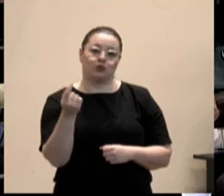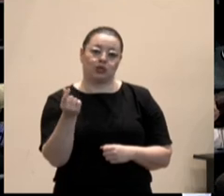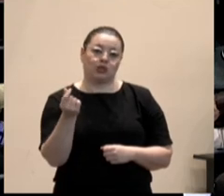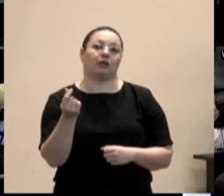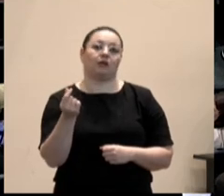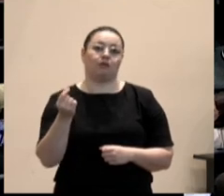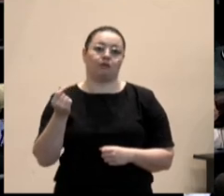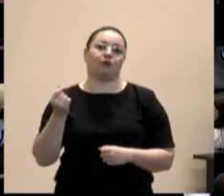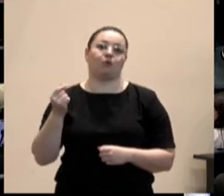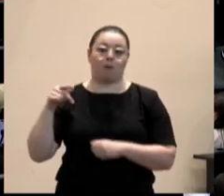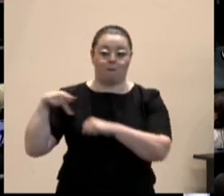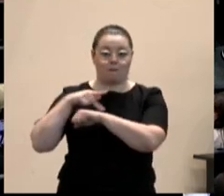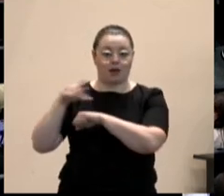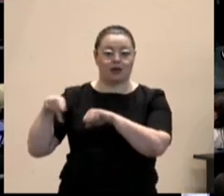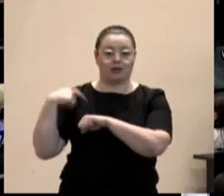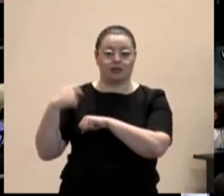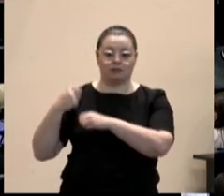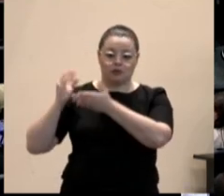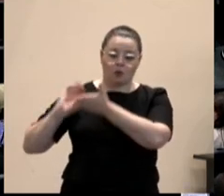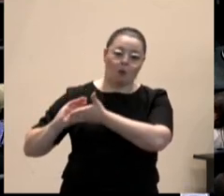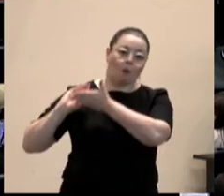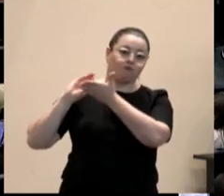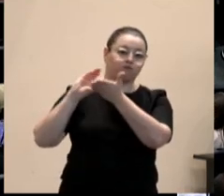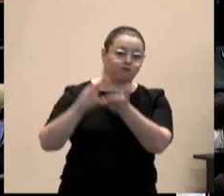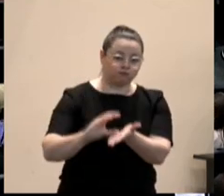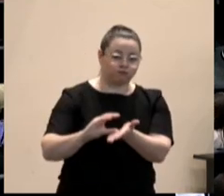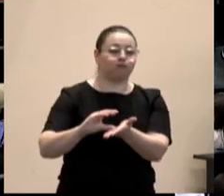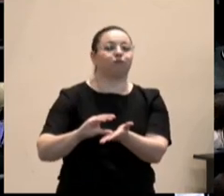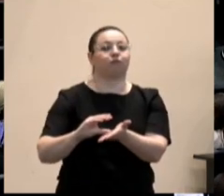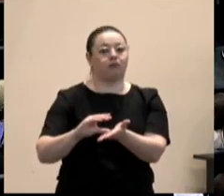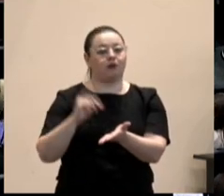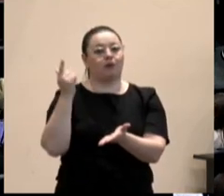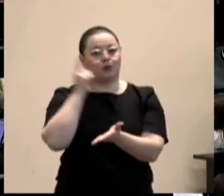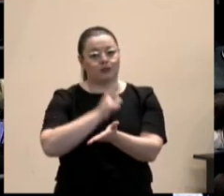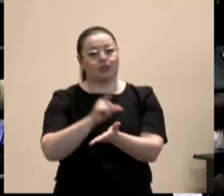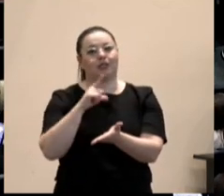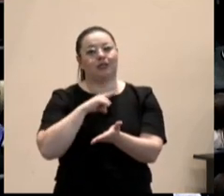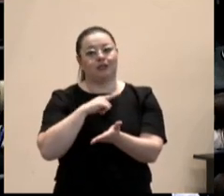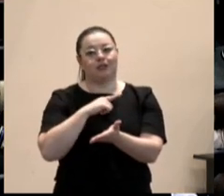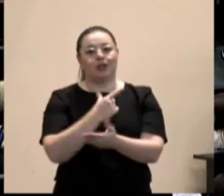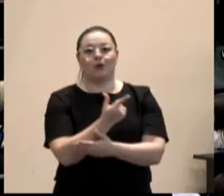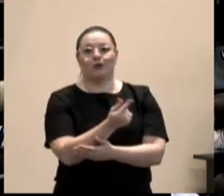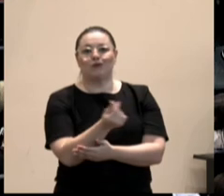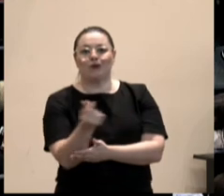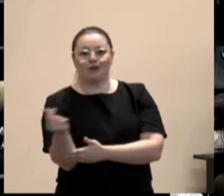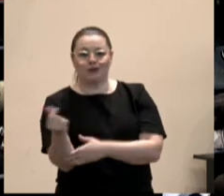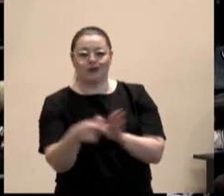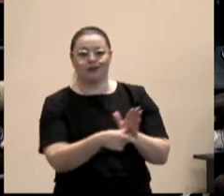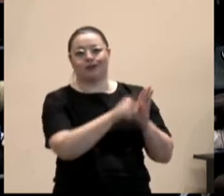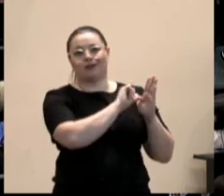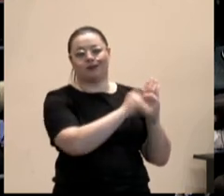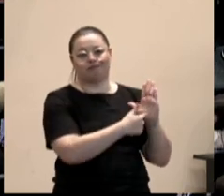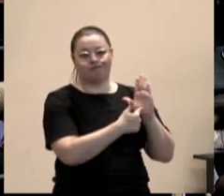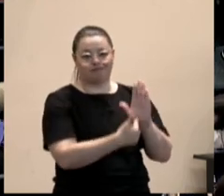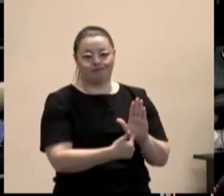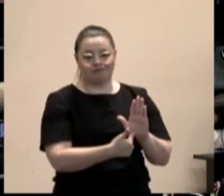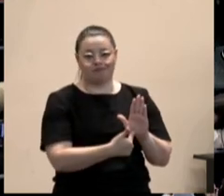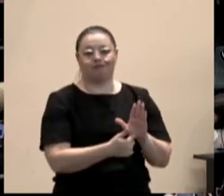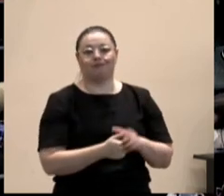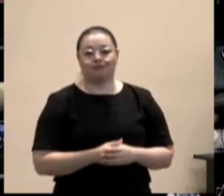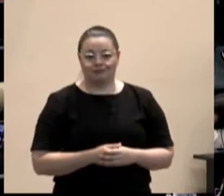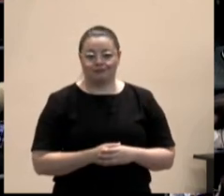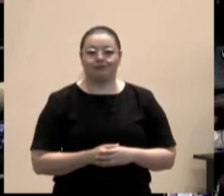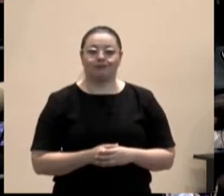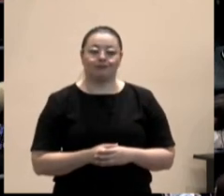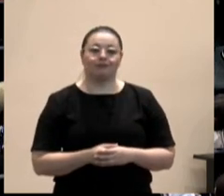teria que colocar, estados e municípios, para atingir aqueles valores de caqui. Vamos ver se, pelo menos,